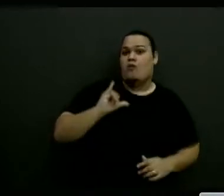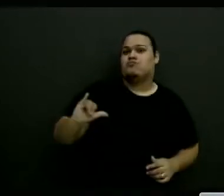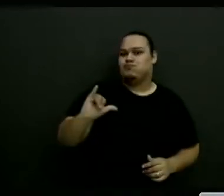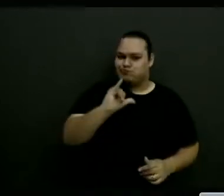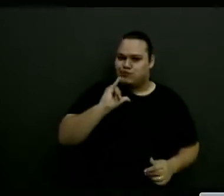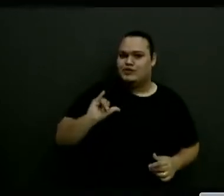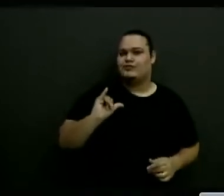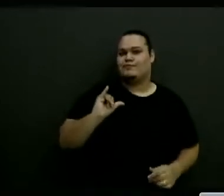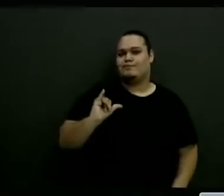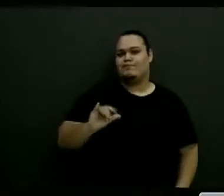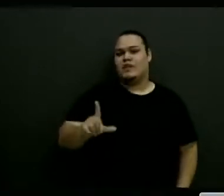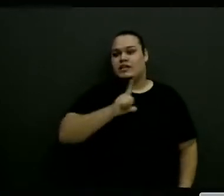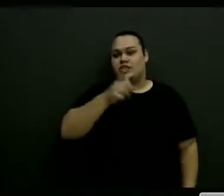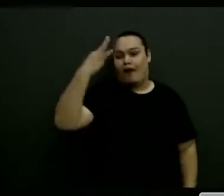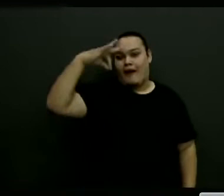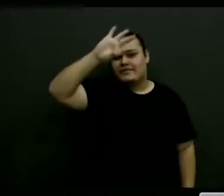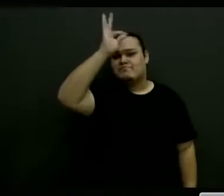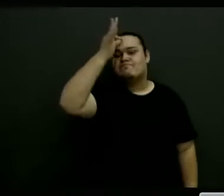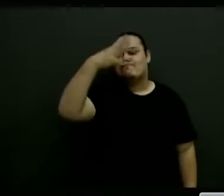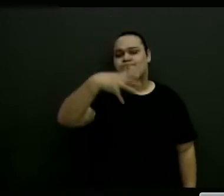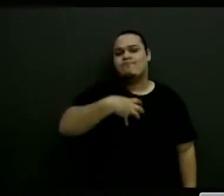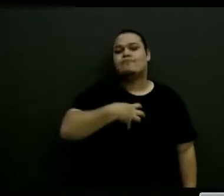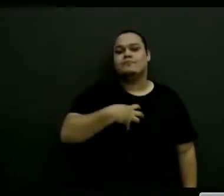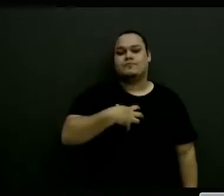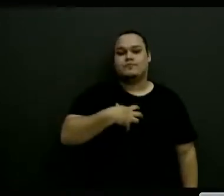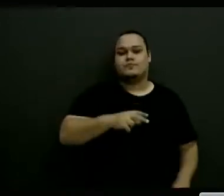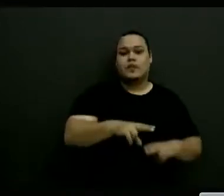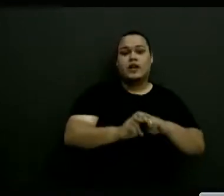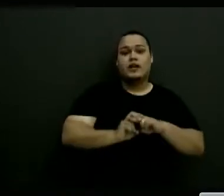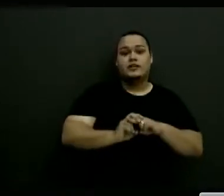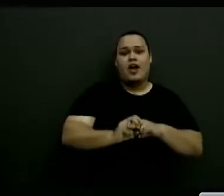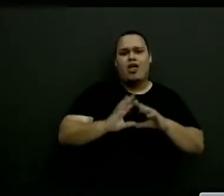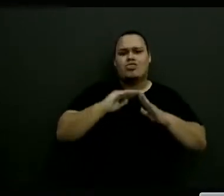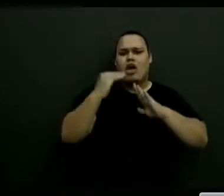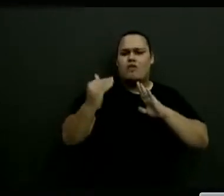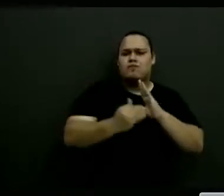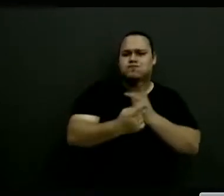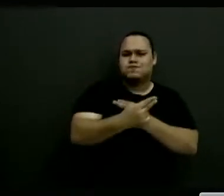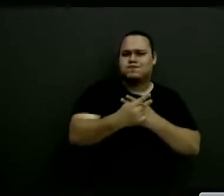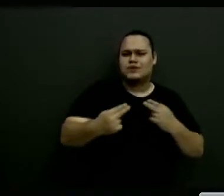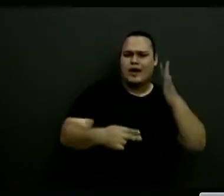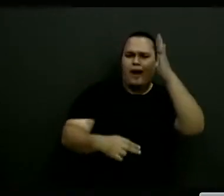E logo andou fazendo bem e curando a todos os oprimidos pelo diabo.